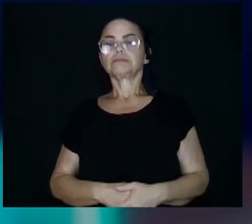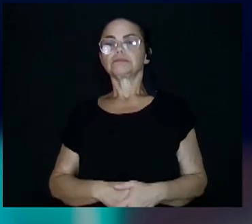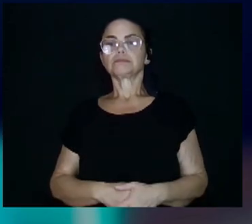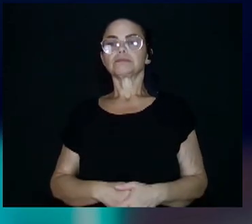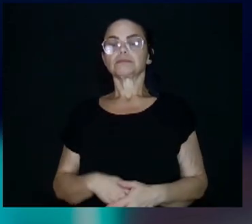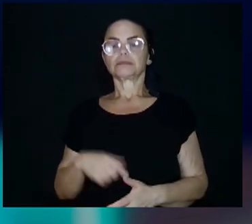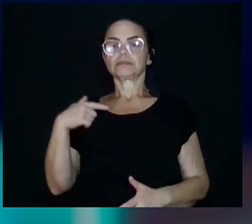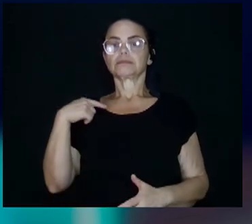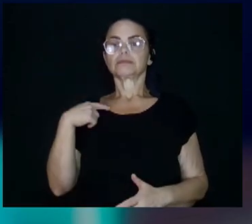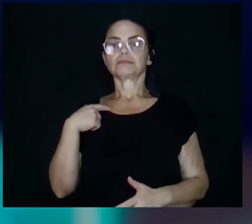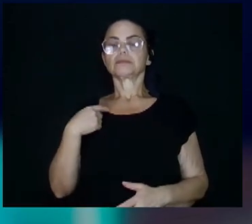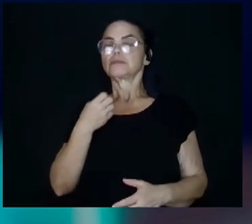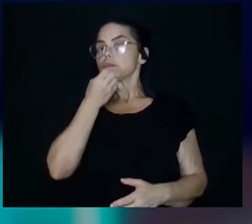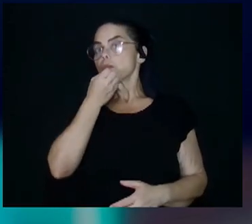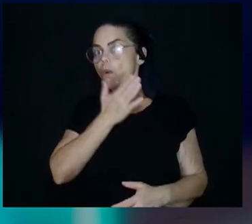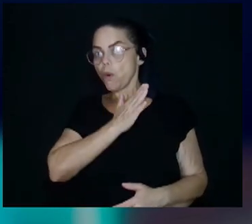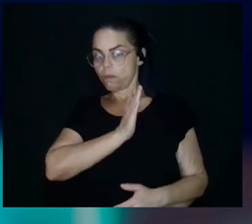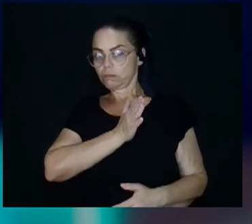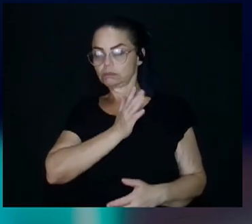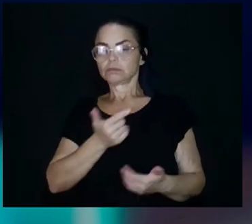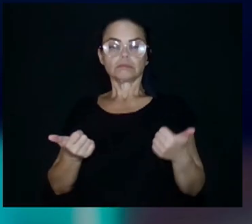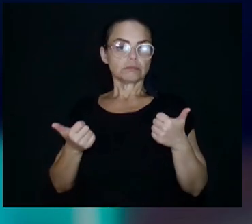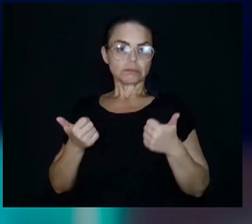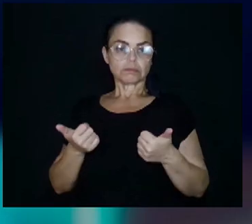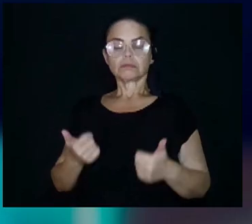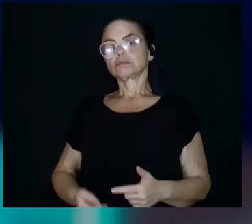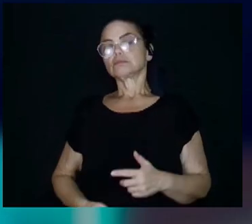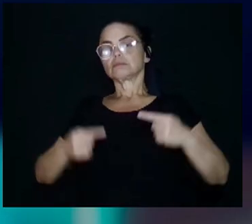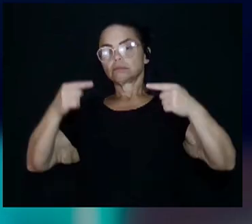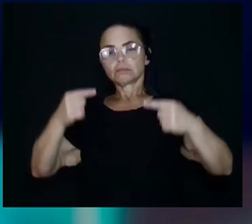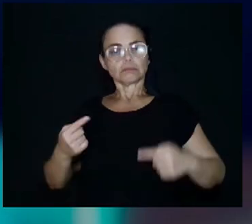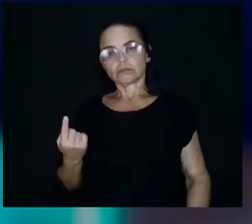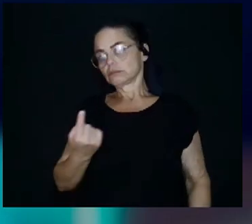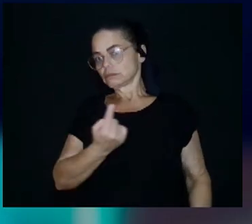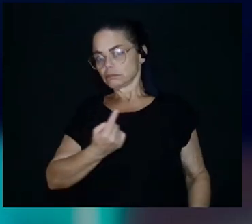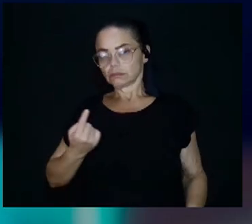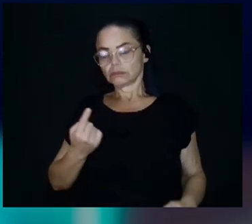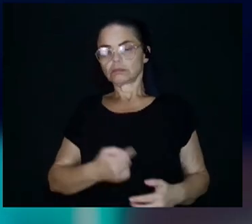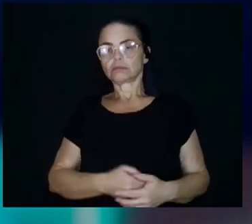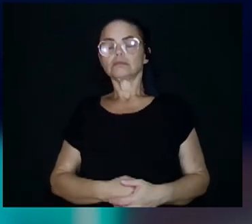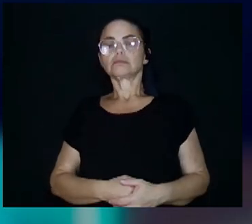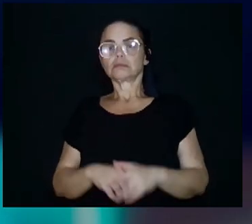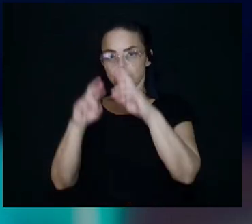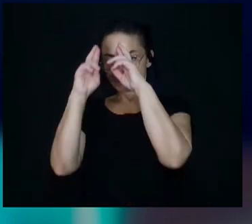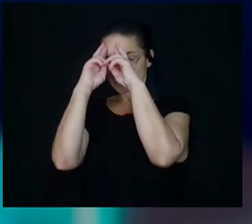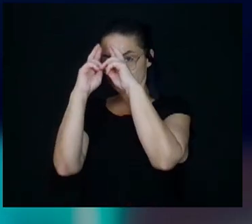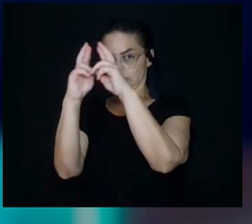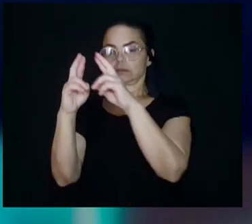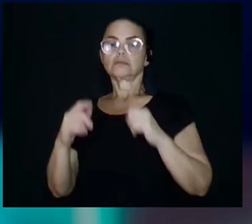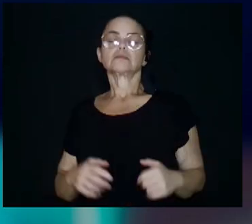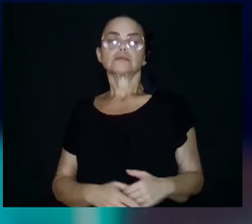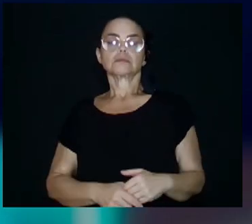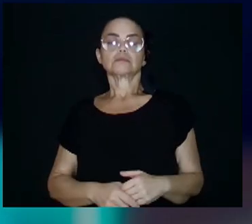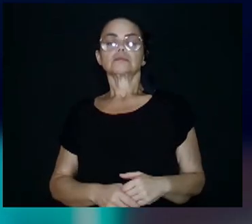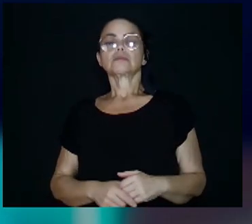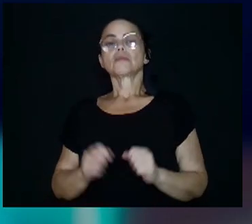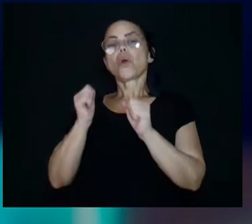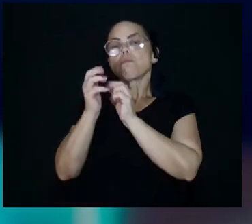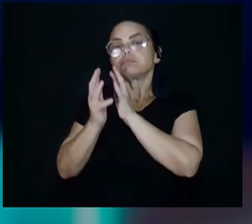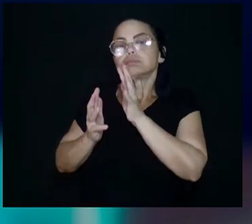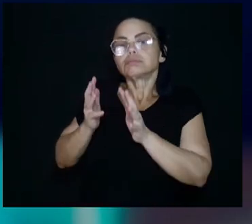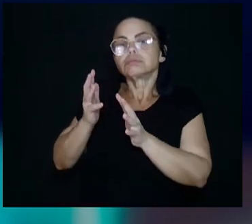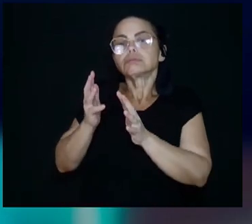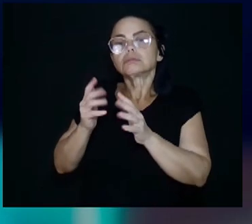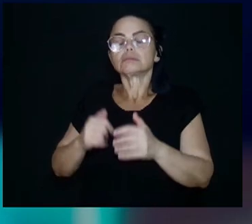benéfica. Aqui, um desafio nosso. O respeito ao seu tempo de fala e mercado de trabalho.